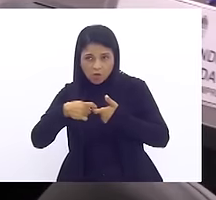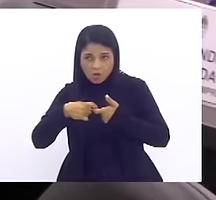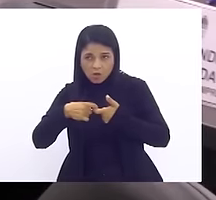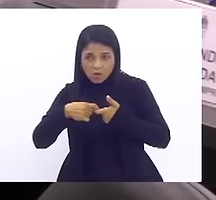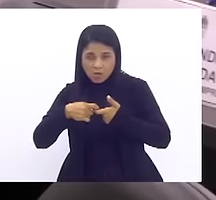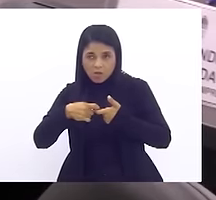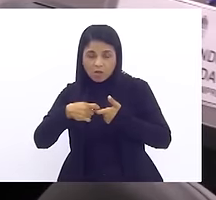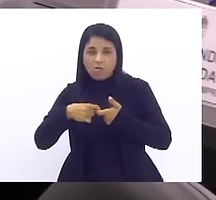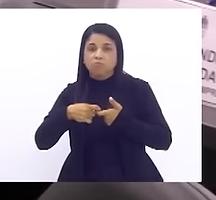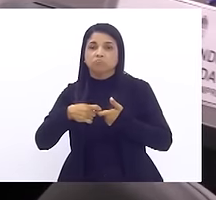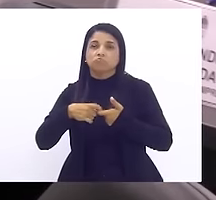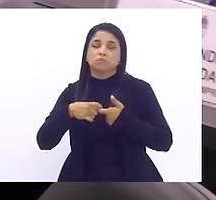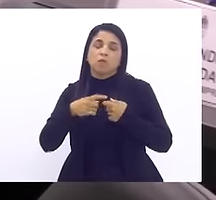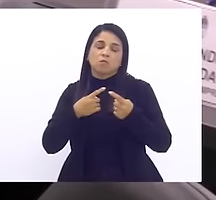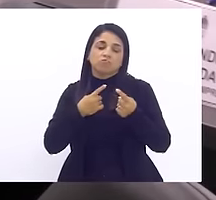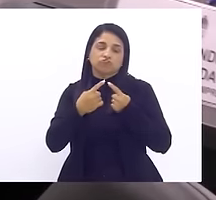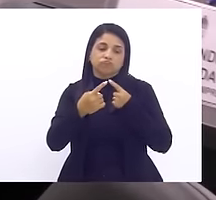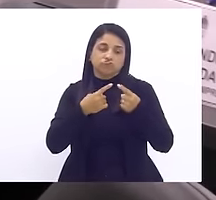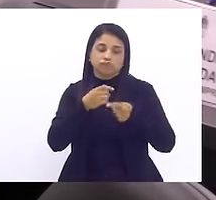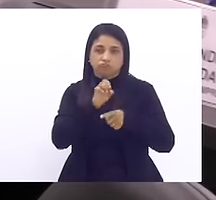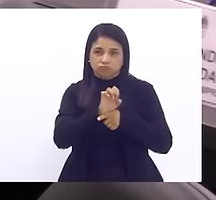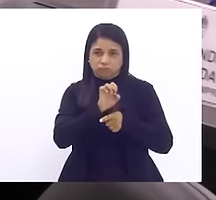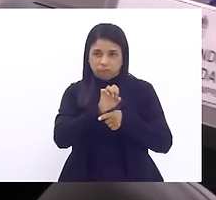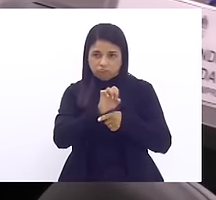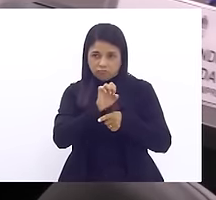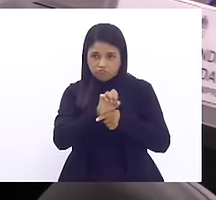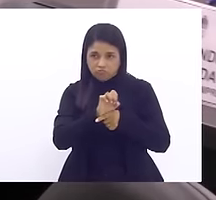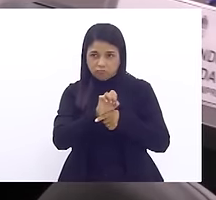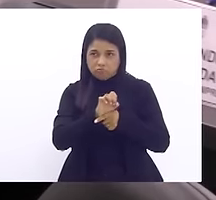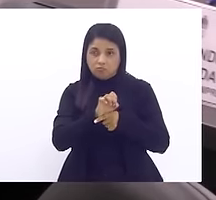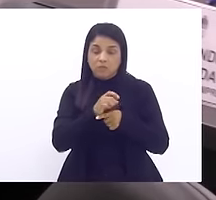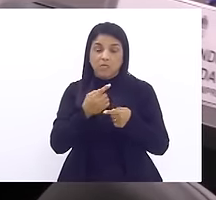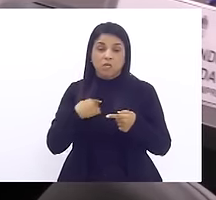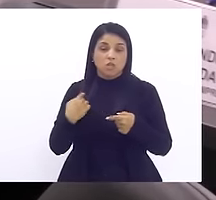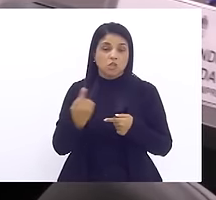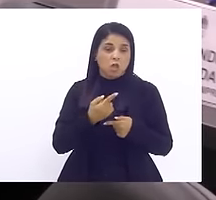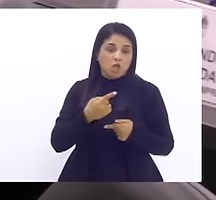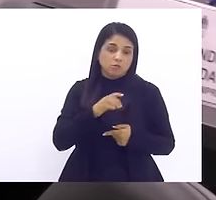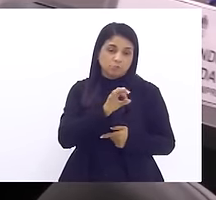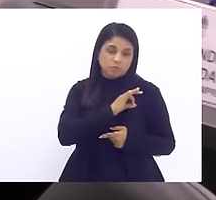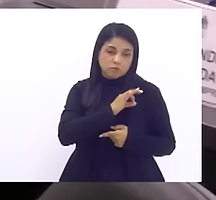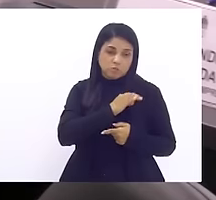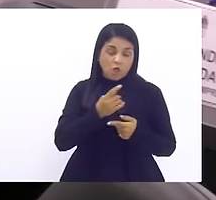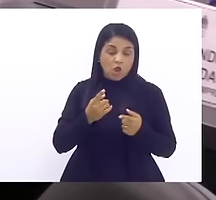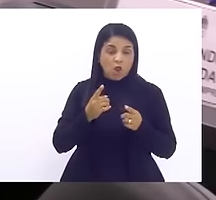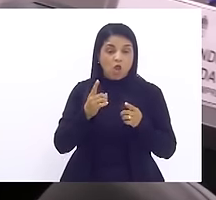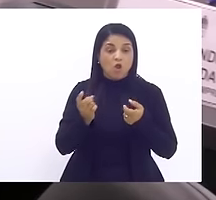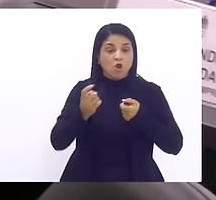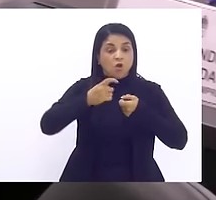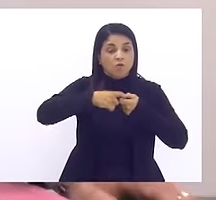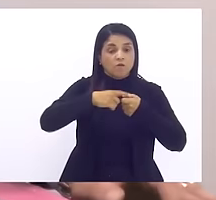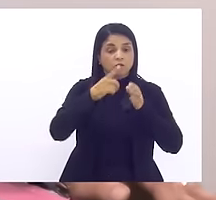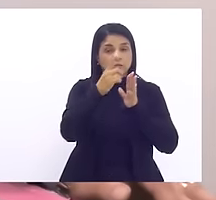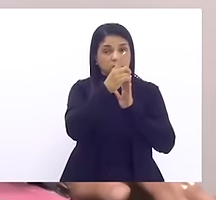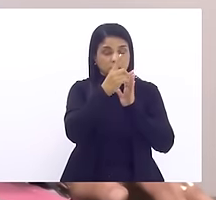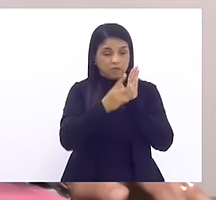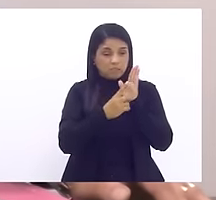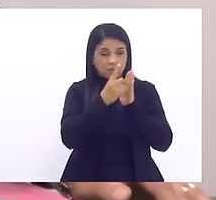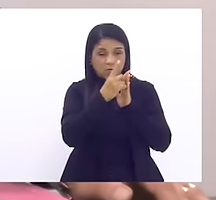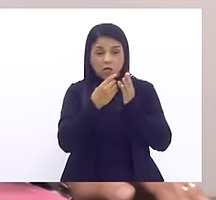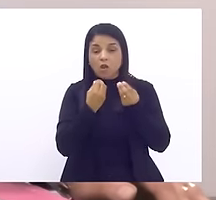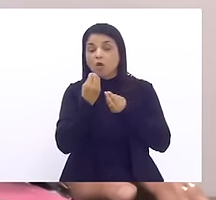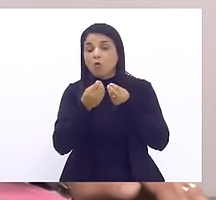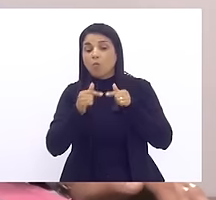com certeza porque a rodovia estadual e a gente aqui faz convênio com o Detran sim mas a questão é saber como é que é